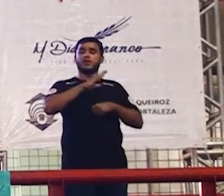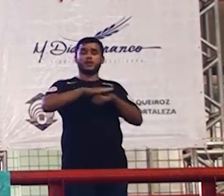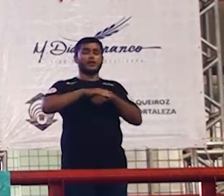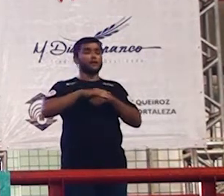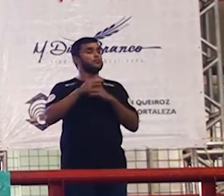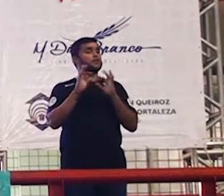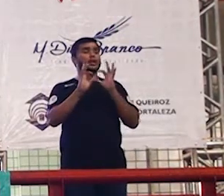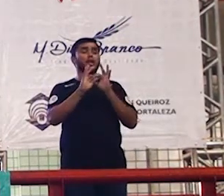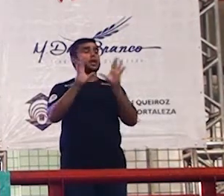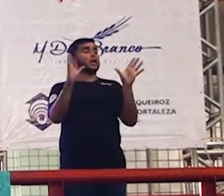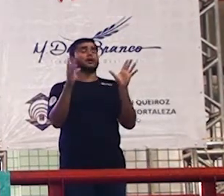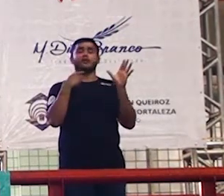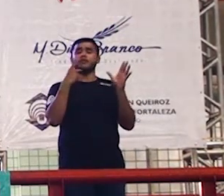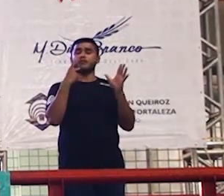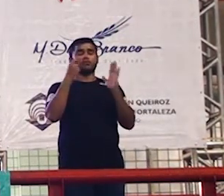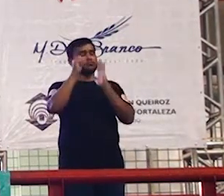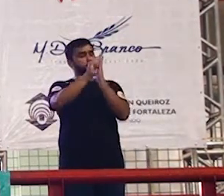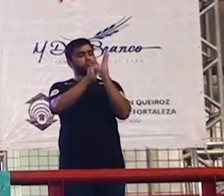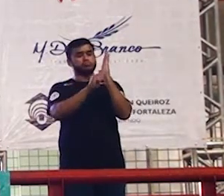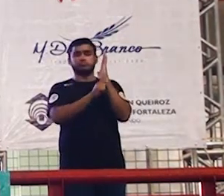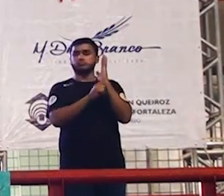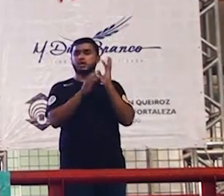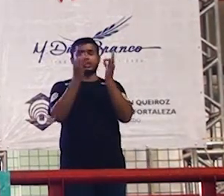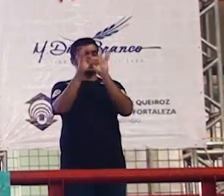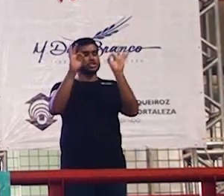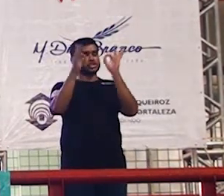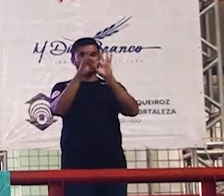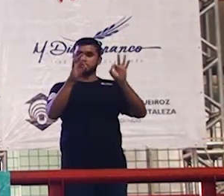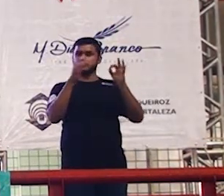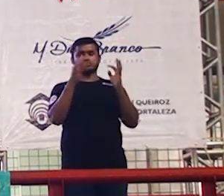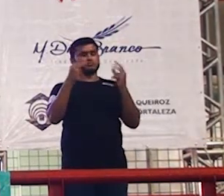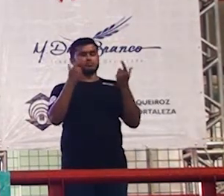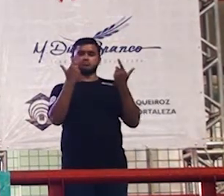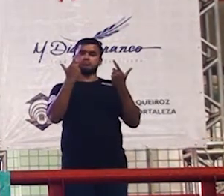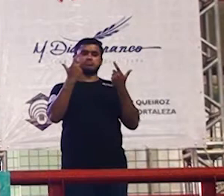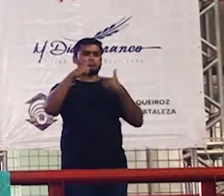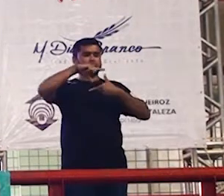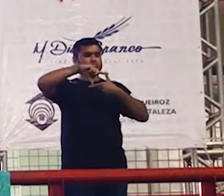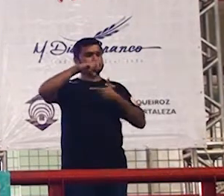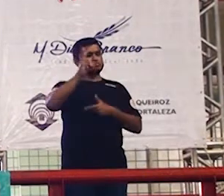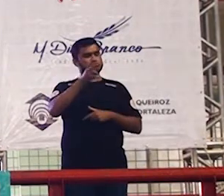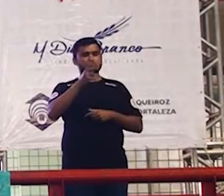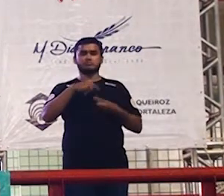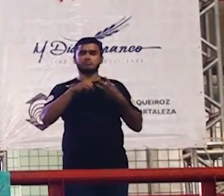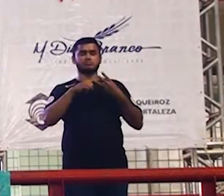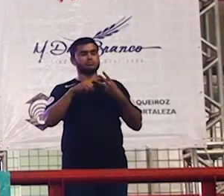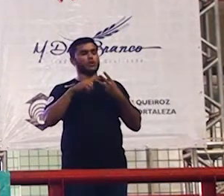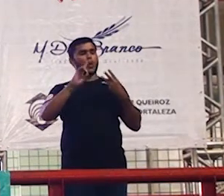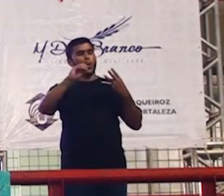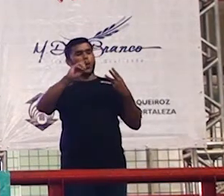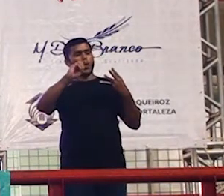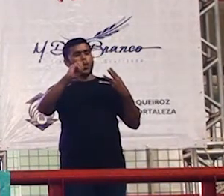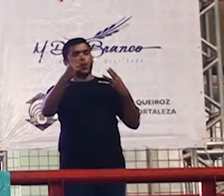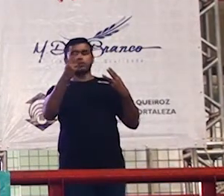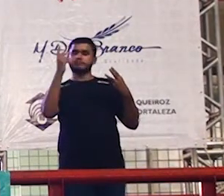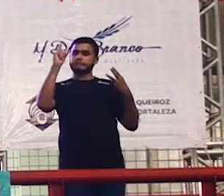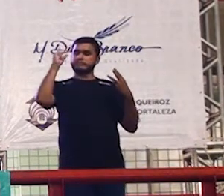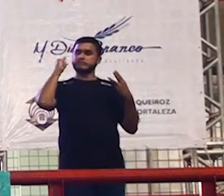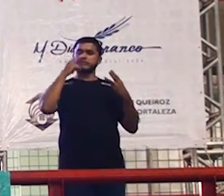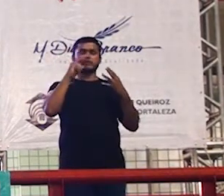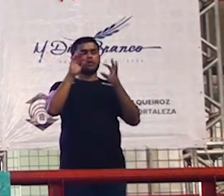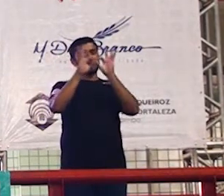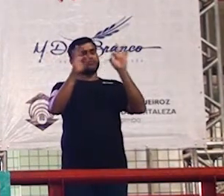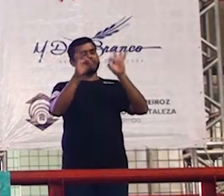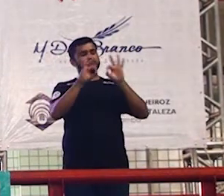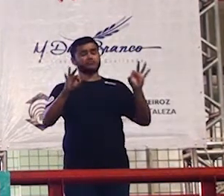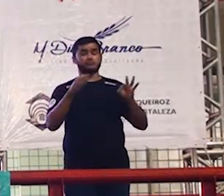versos, utilizando inversões sintáticas, subvertendo a norma padrão, empregando linguagem coloquial, etc. Contudo, na